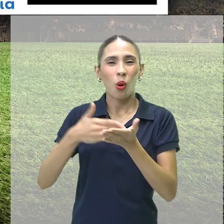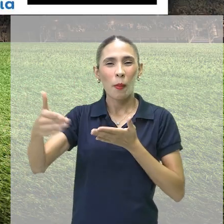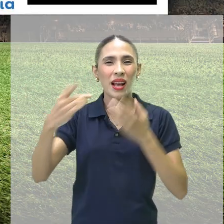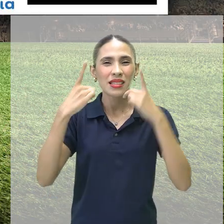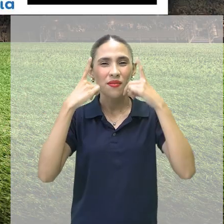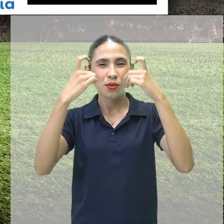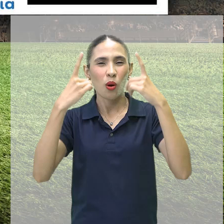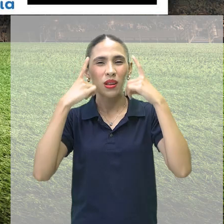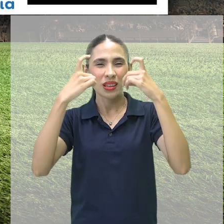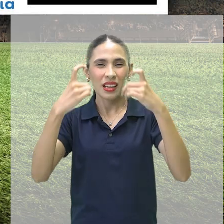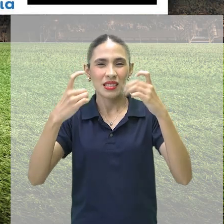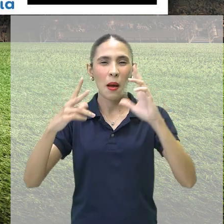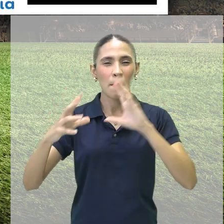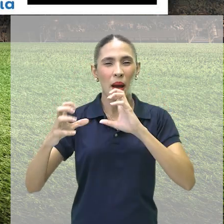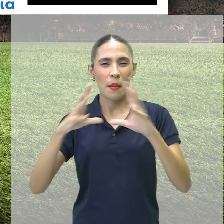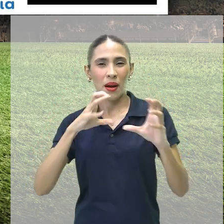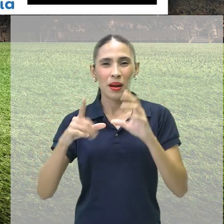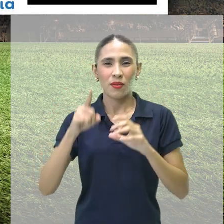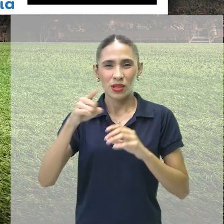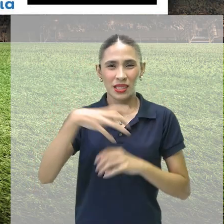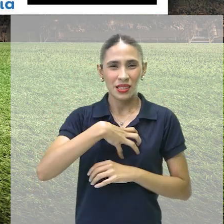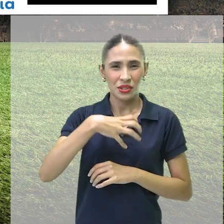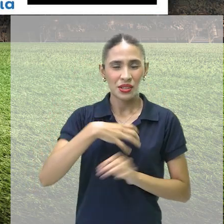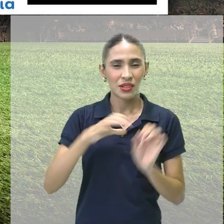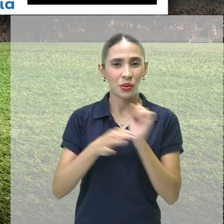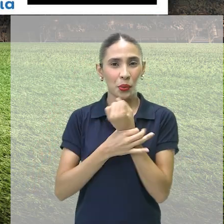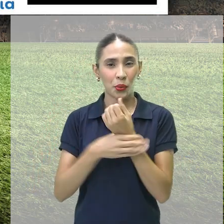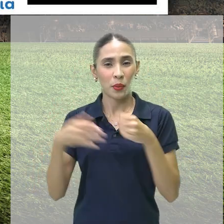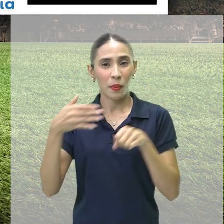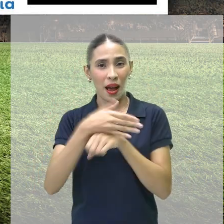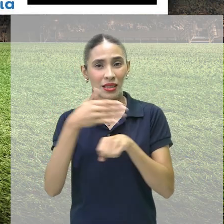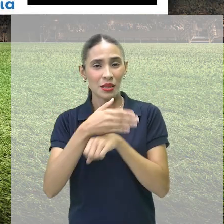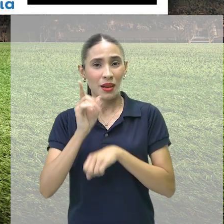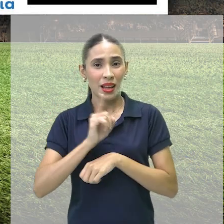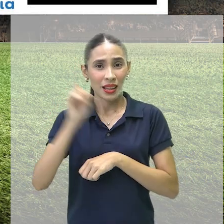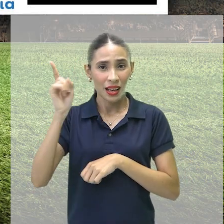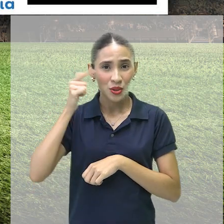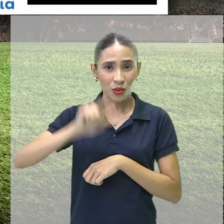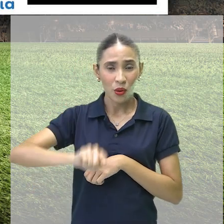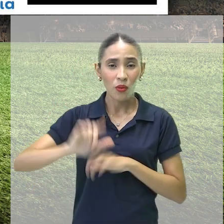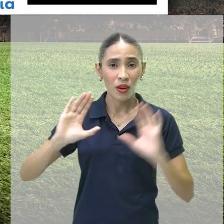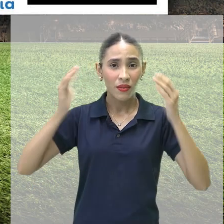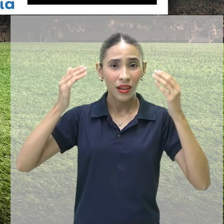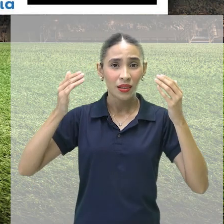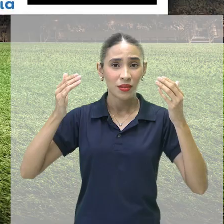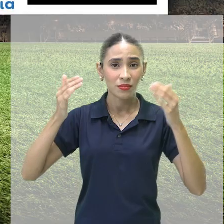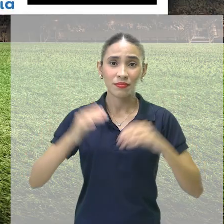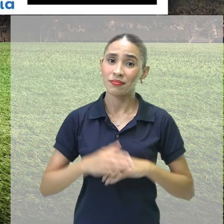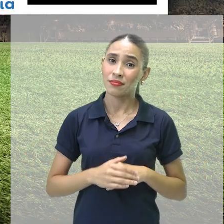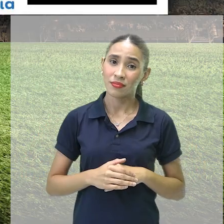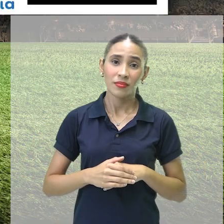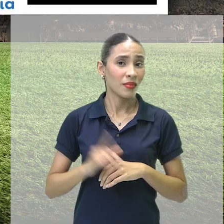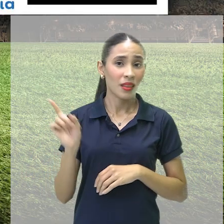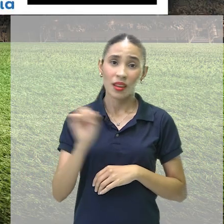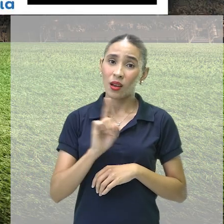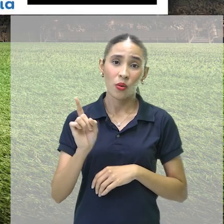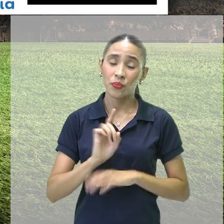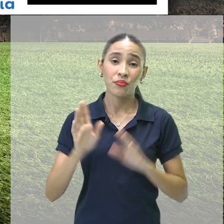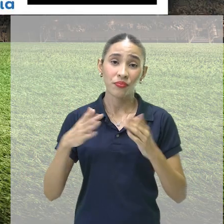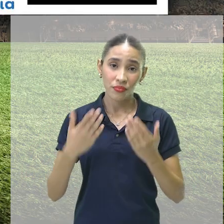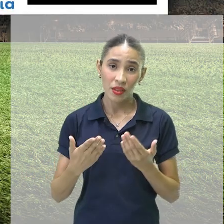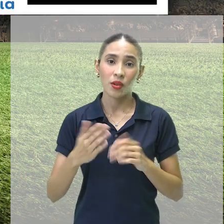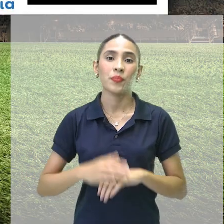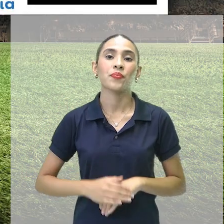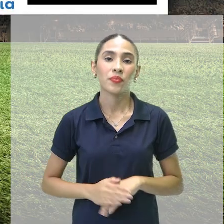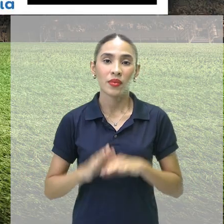violências acontecendo. Será que você vai se sentir seguro de participar de novo de um evento como esse? Muito provavelmente não, né? Então, a